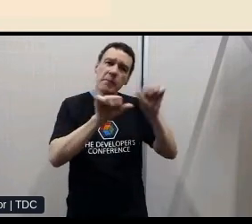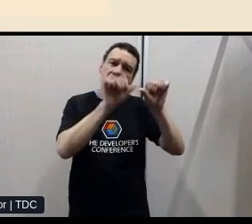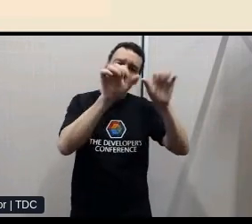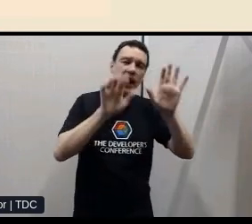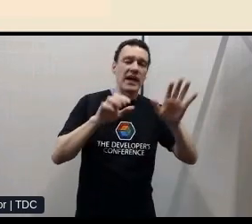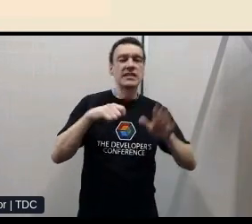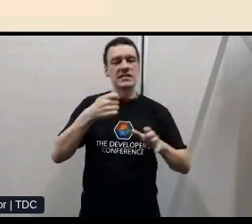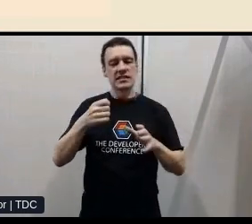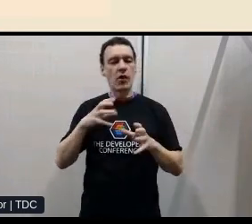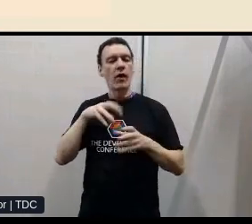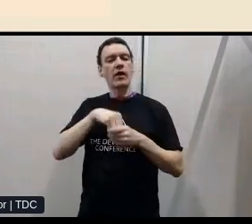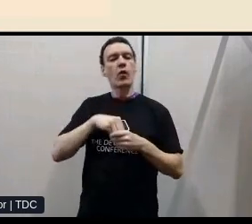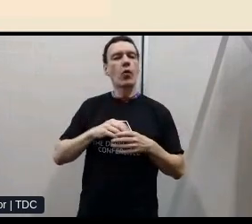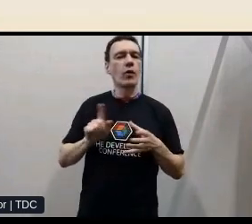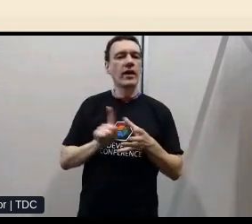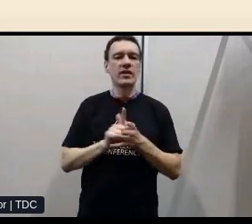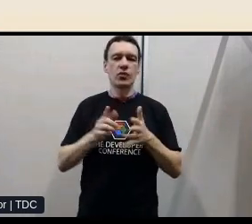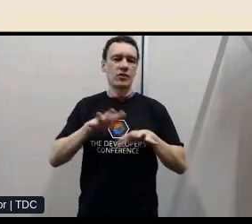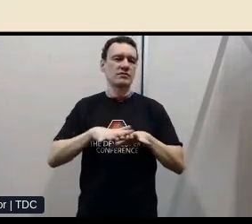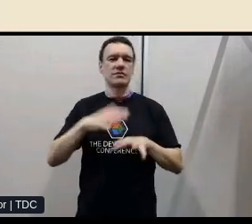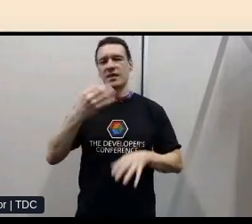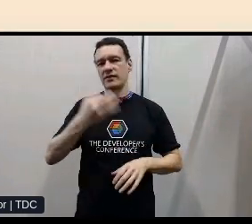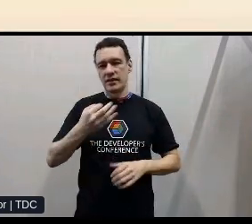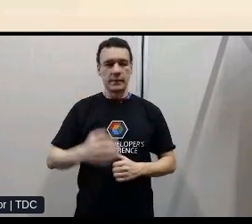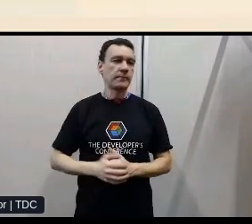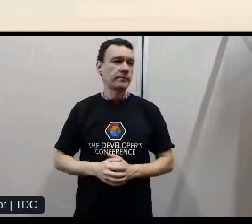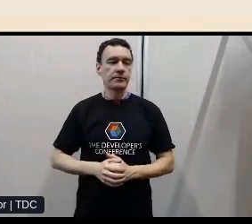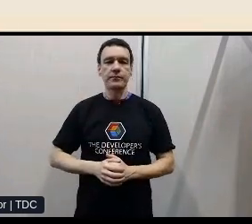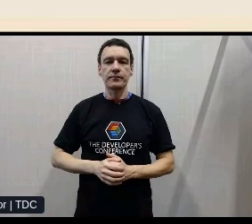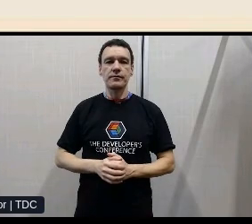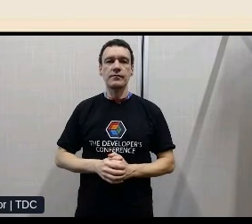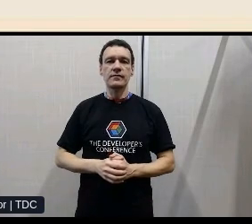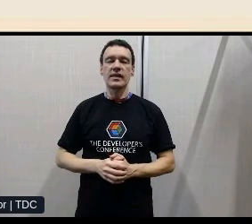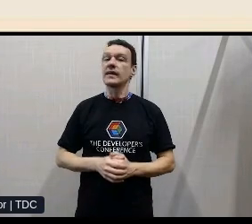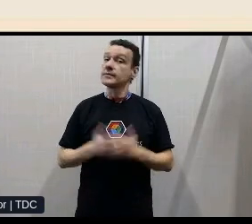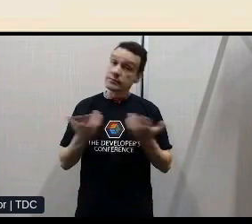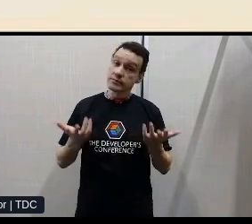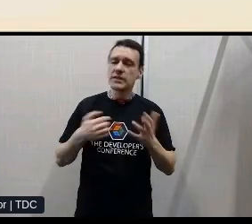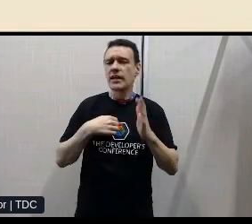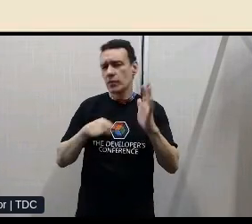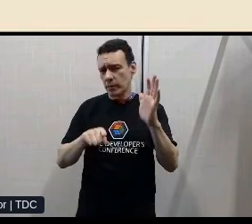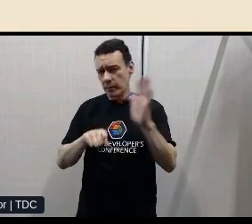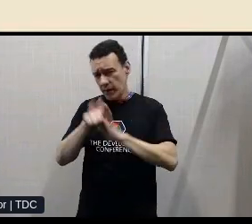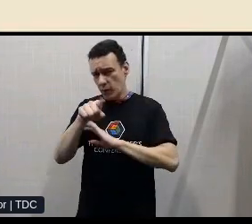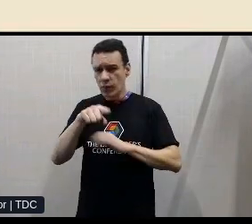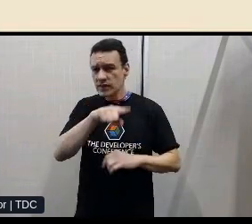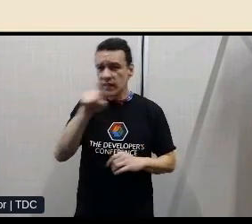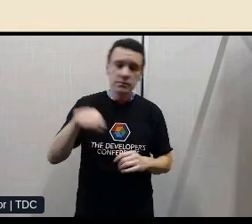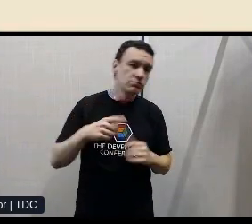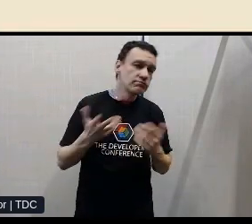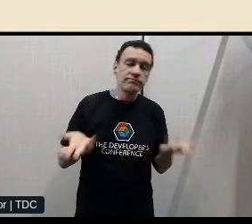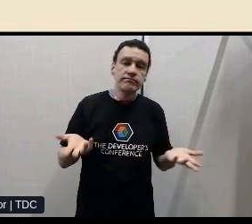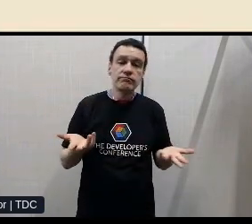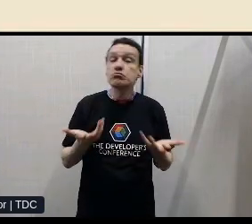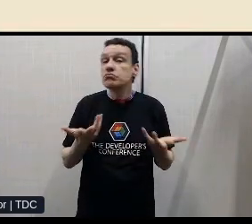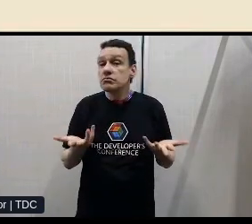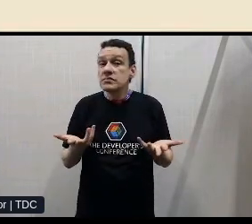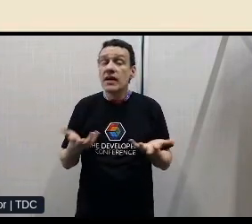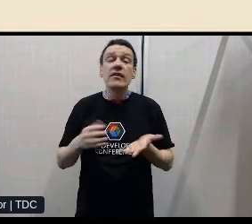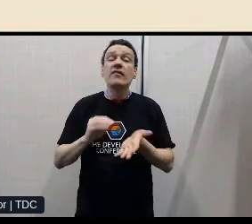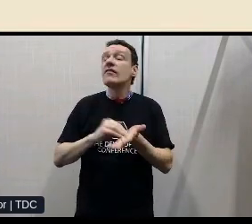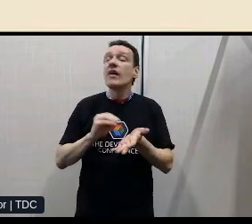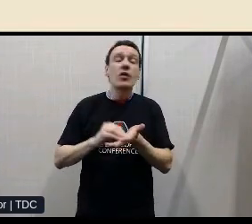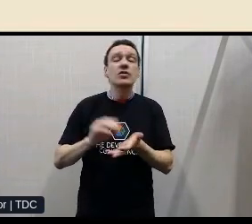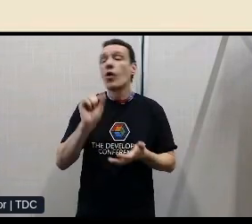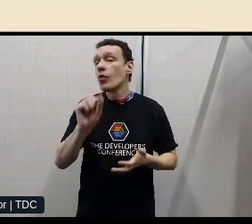amanhã. Então, pode ir para o próximo? E a pergunta que eu faço é, o que está faltando para que as pessoas que